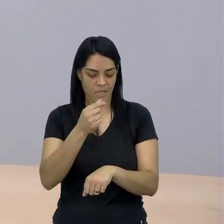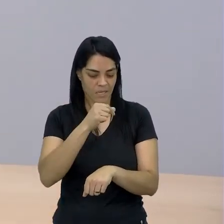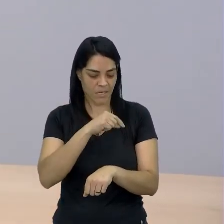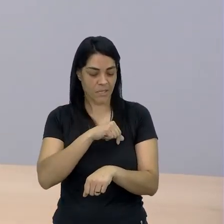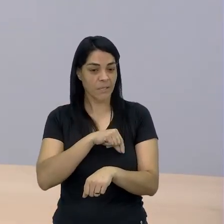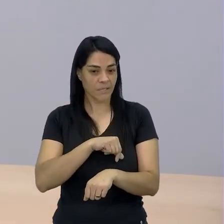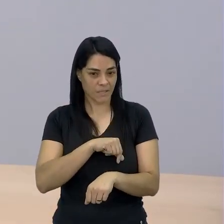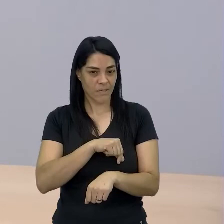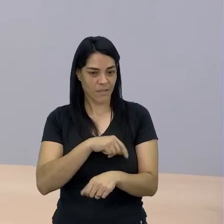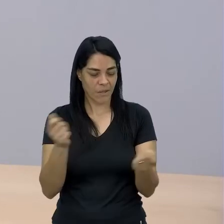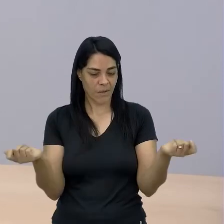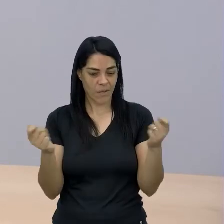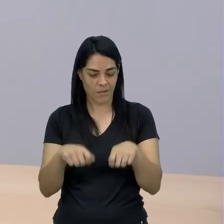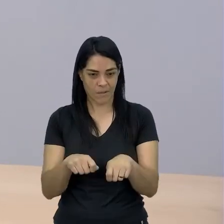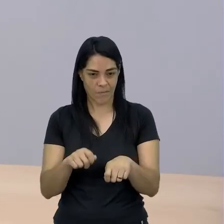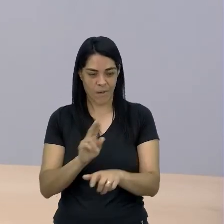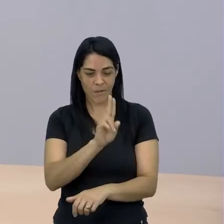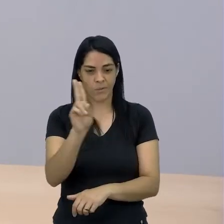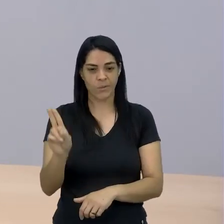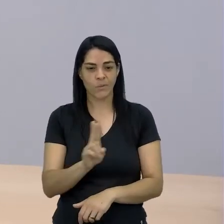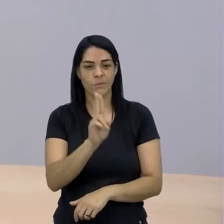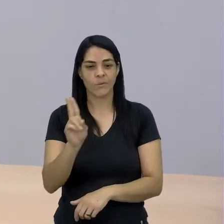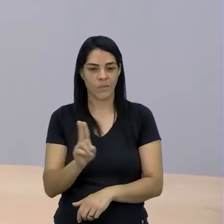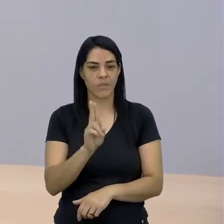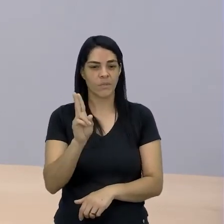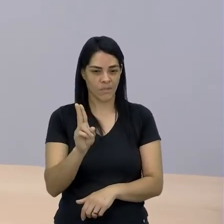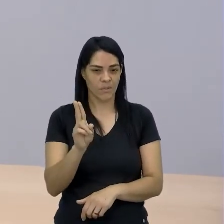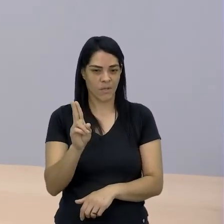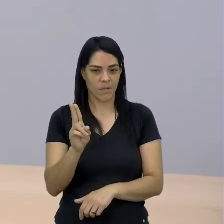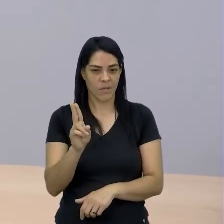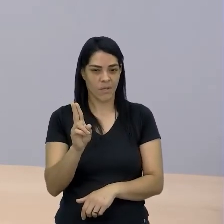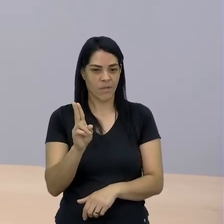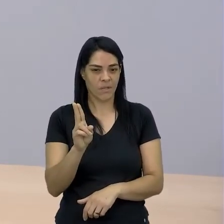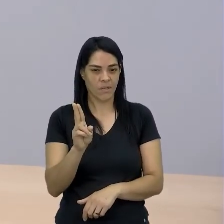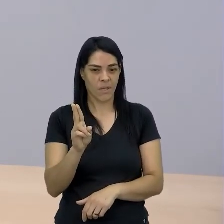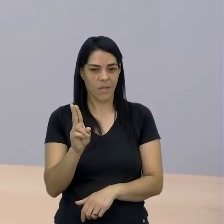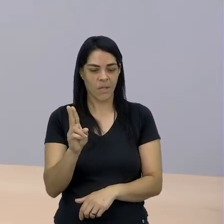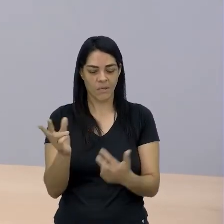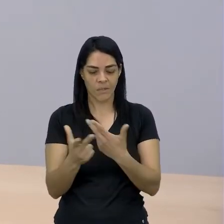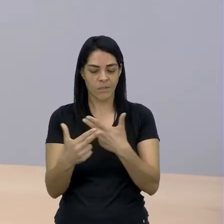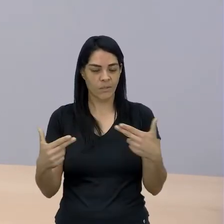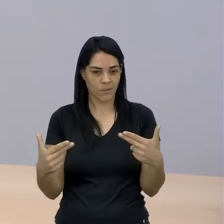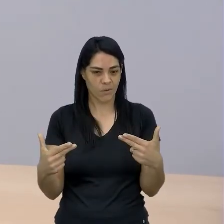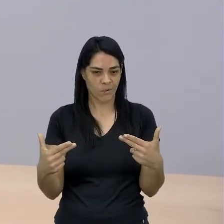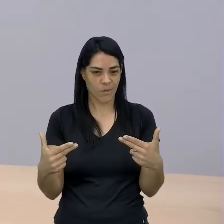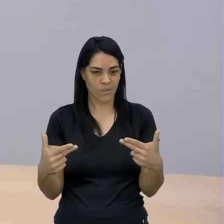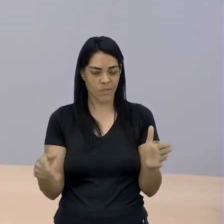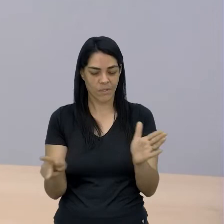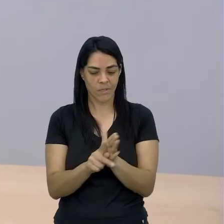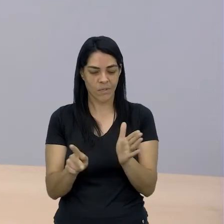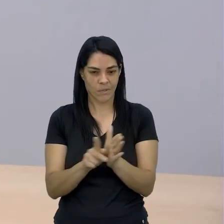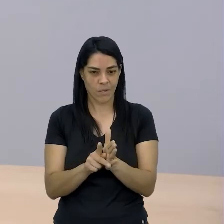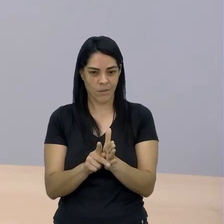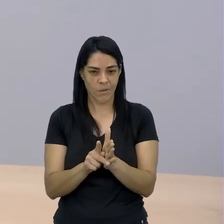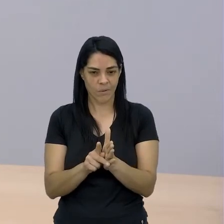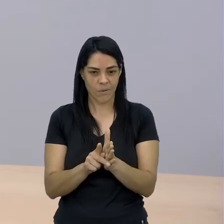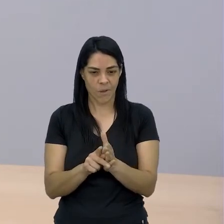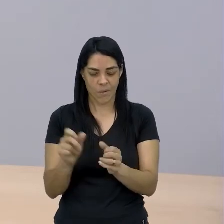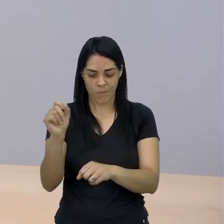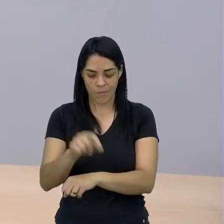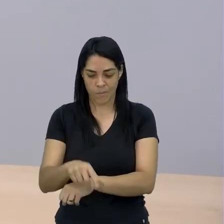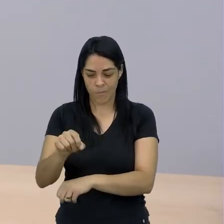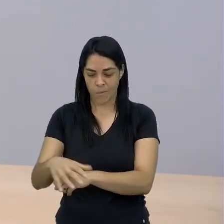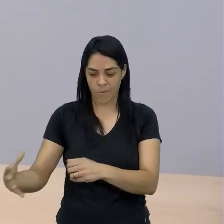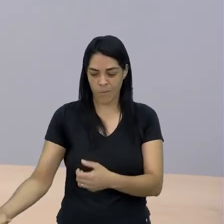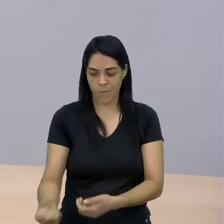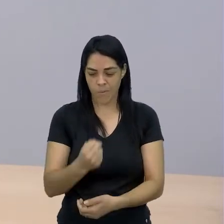qual, inclusive, ele possa usufruir de parte do consumo que ele mesmo produz. E se nós não tivermos isso, nós